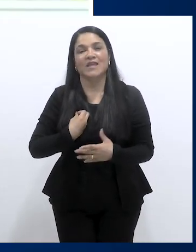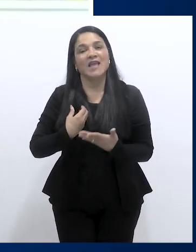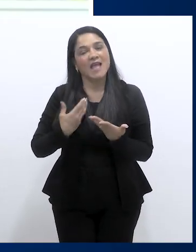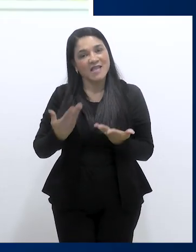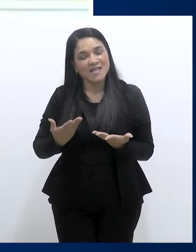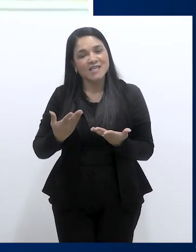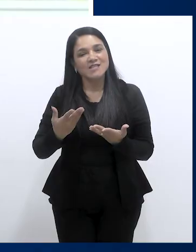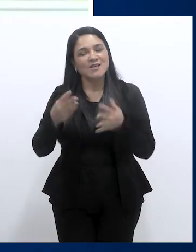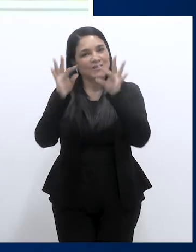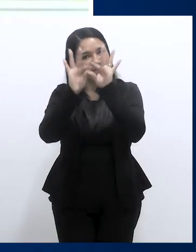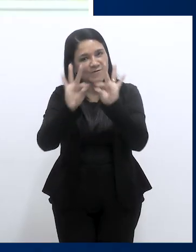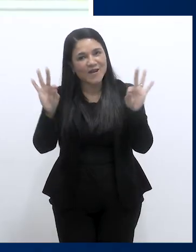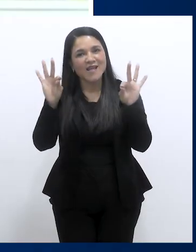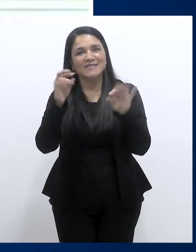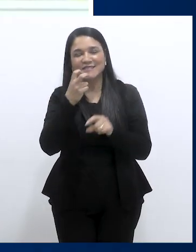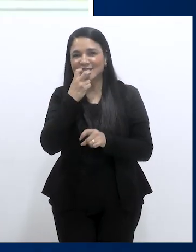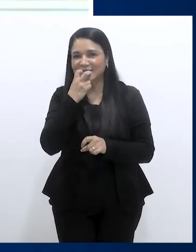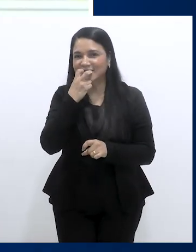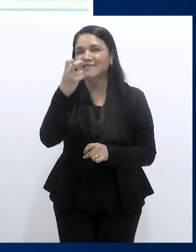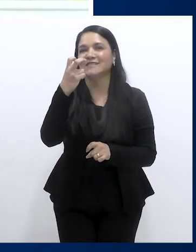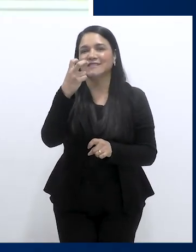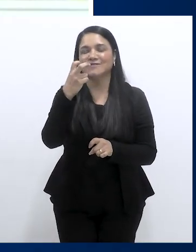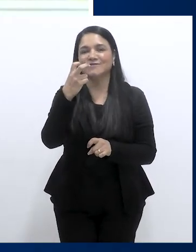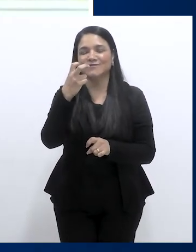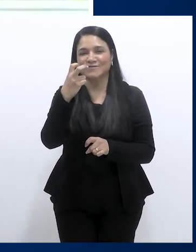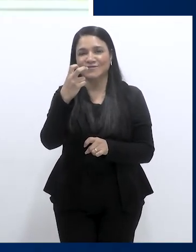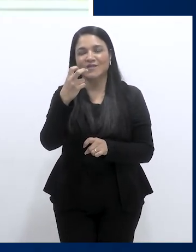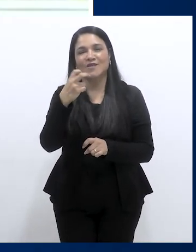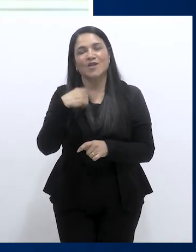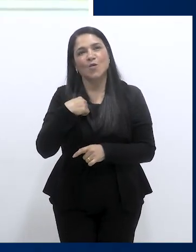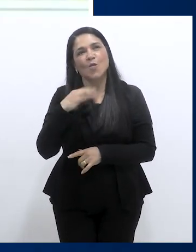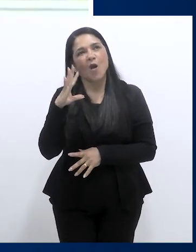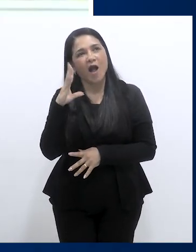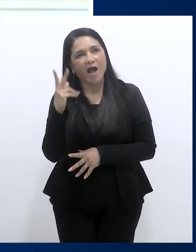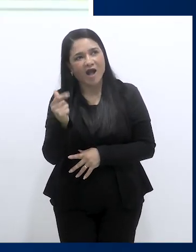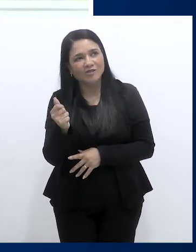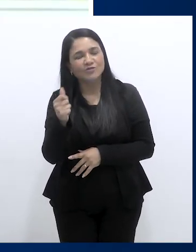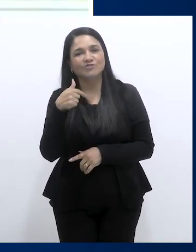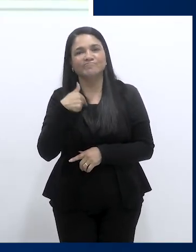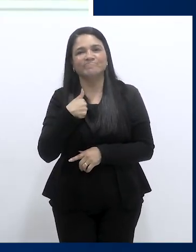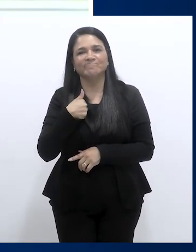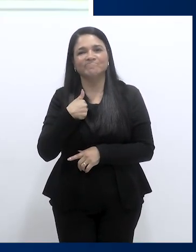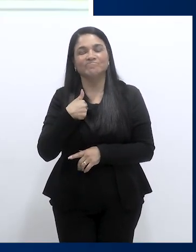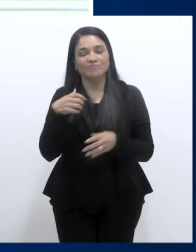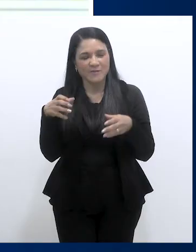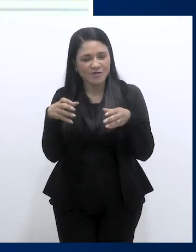Então, desde então, esse é o nosso grito de guerra. E eu acho que é uma coisa